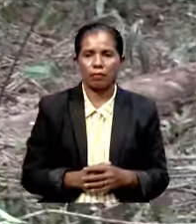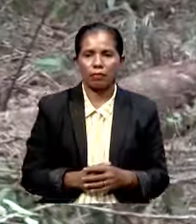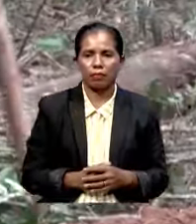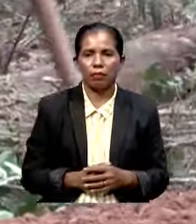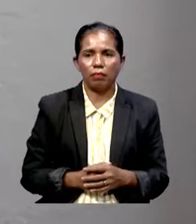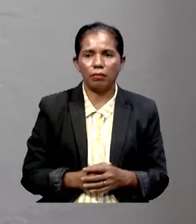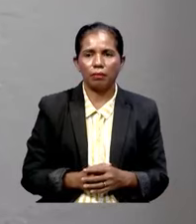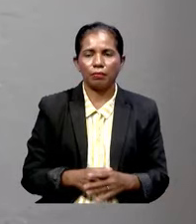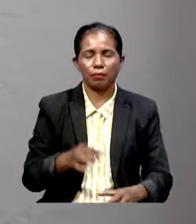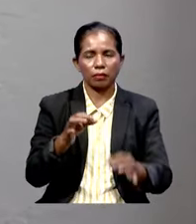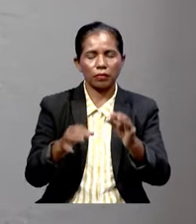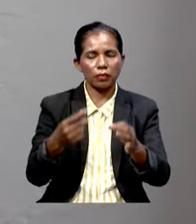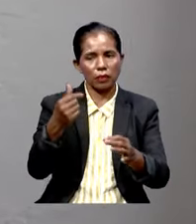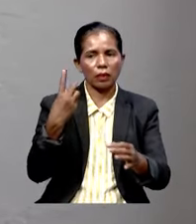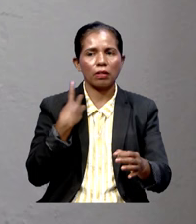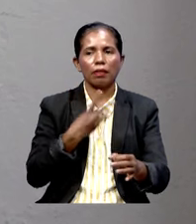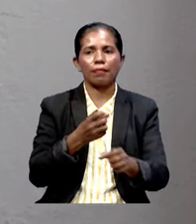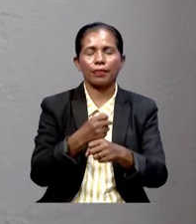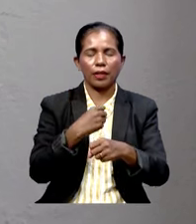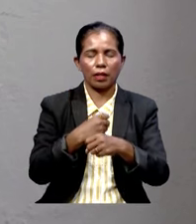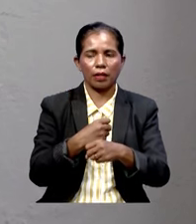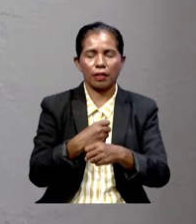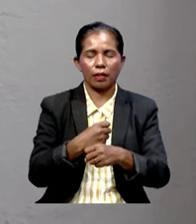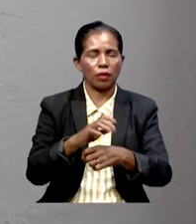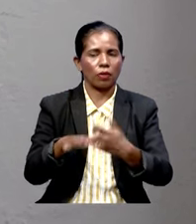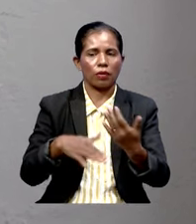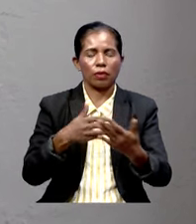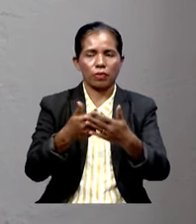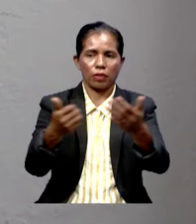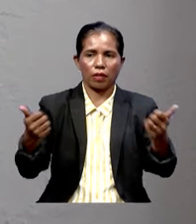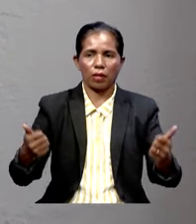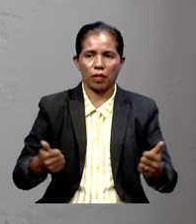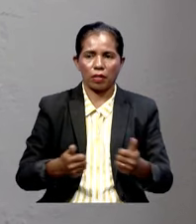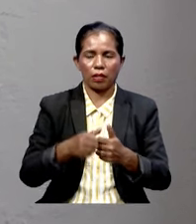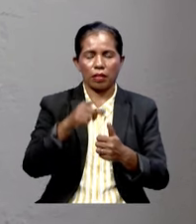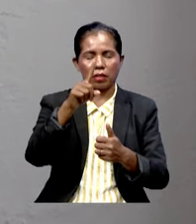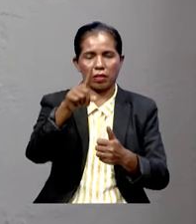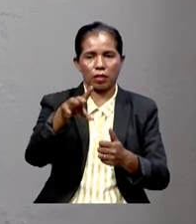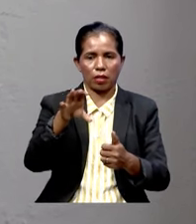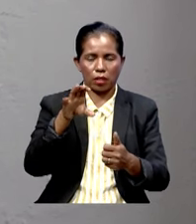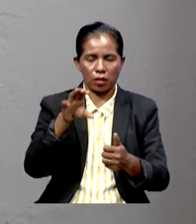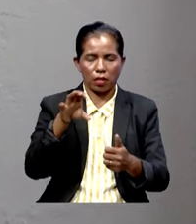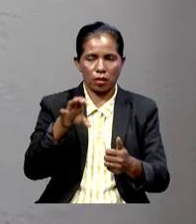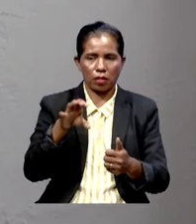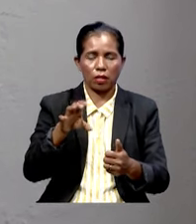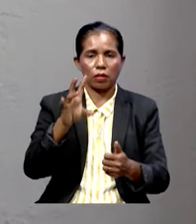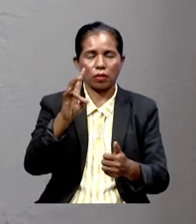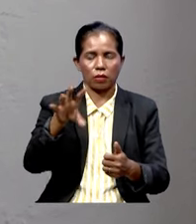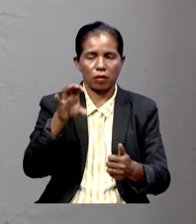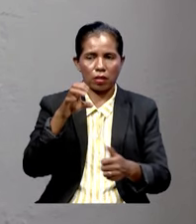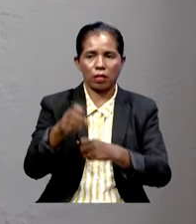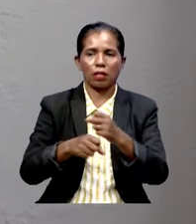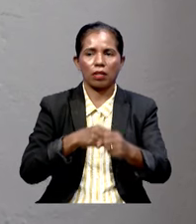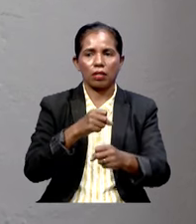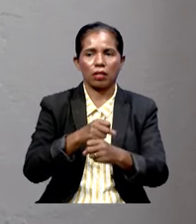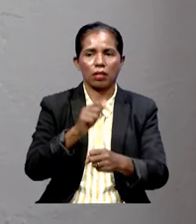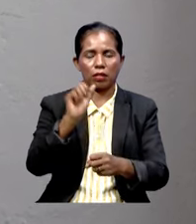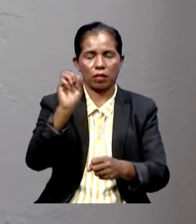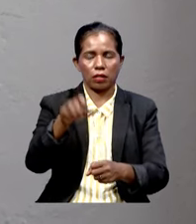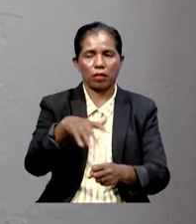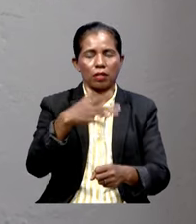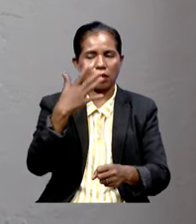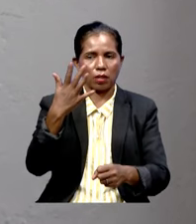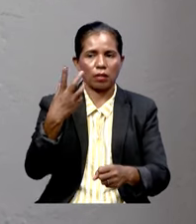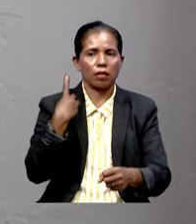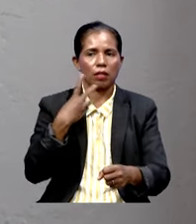Mas que itu ames ita hala quase cobre aldeia atu situ na ni durante tinan sanur resin lima liu